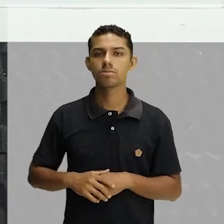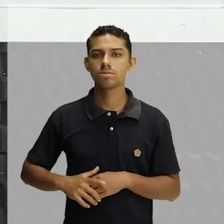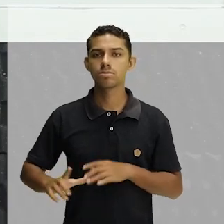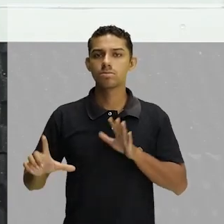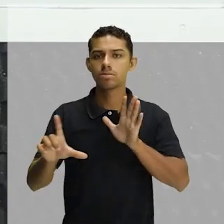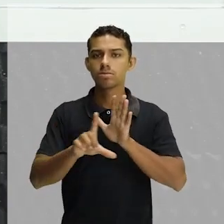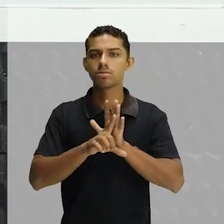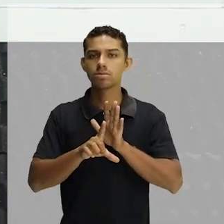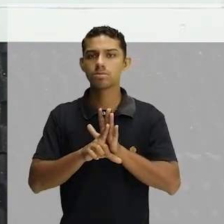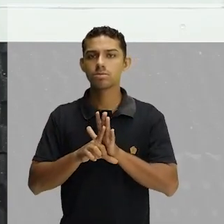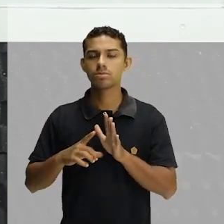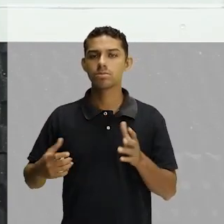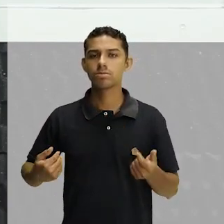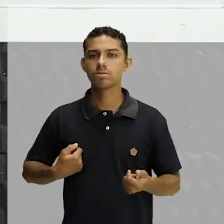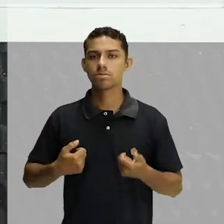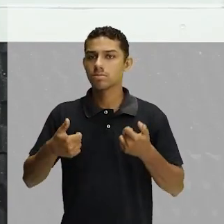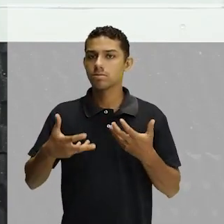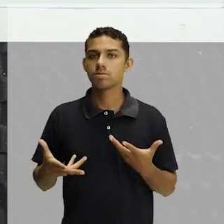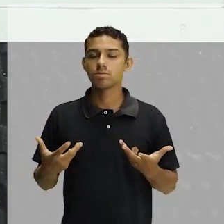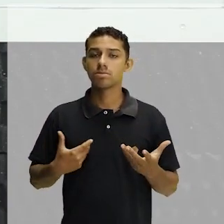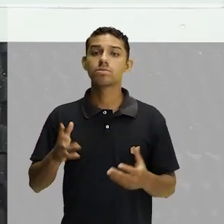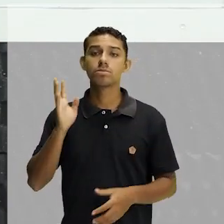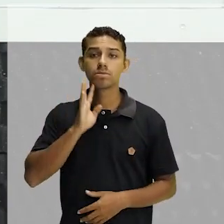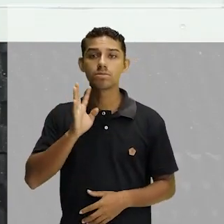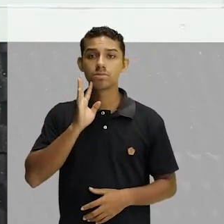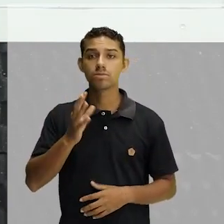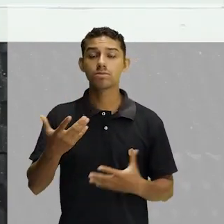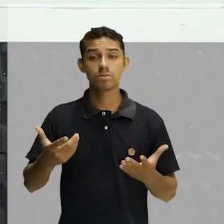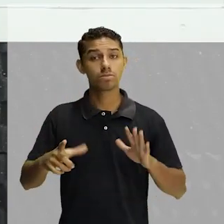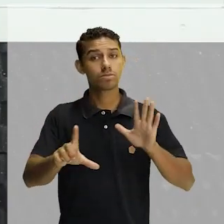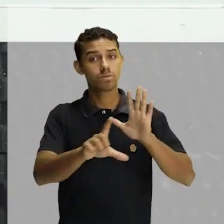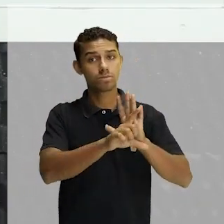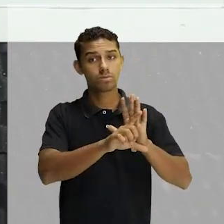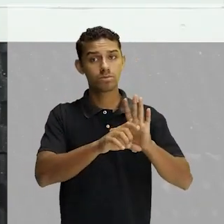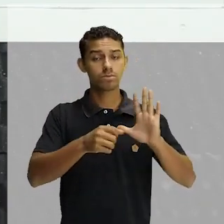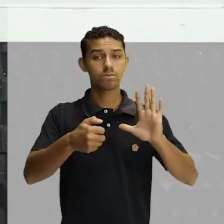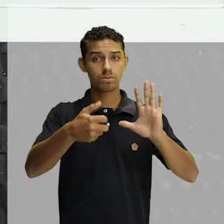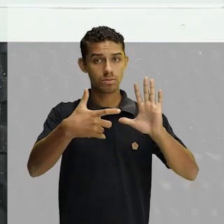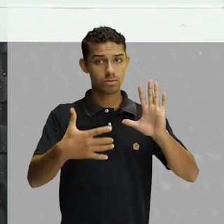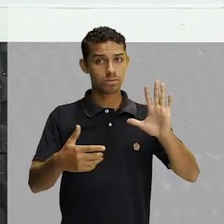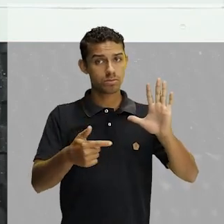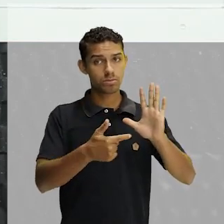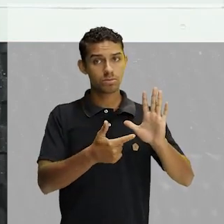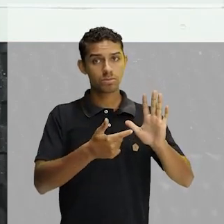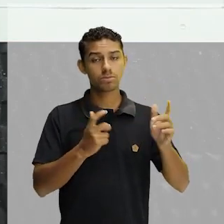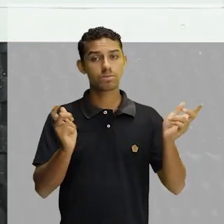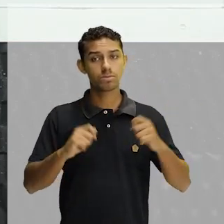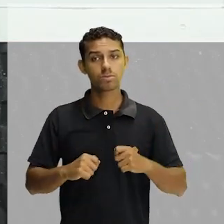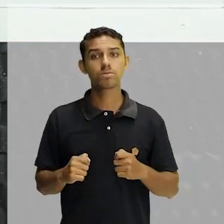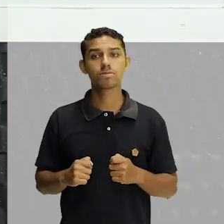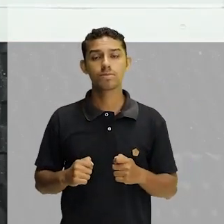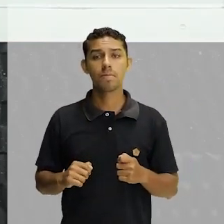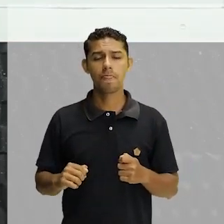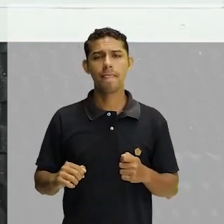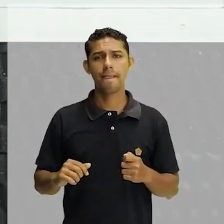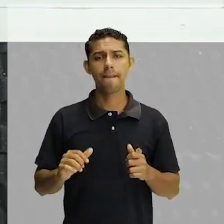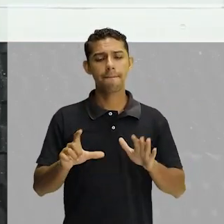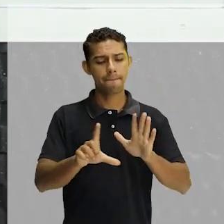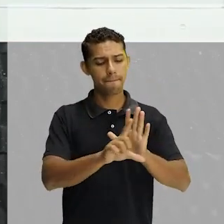lei, correto? E olha que bacana, esta lei ela estará necessariamente